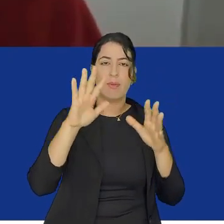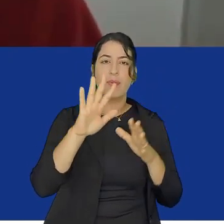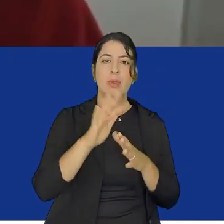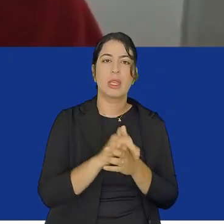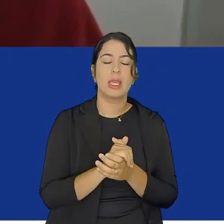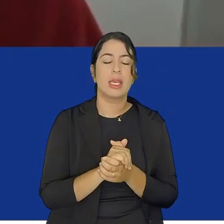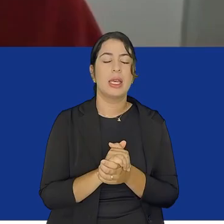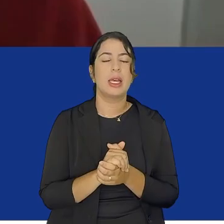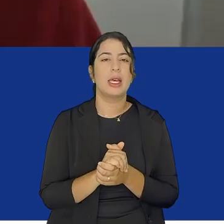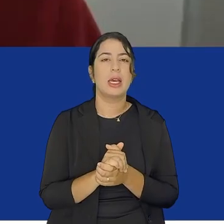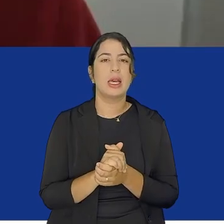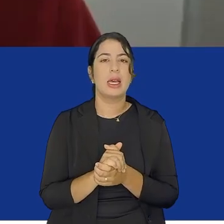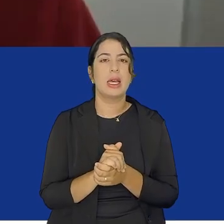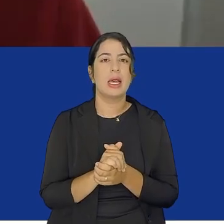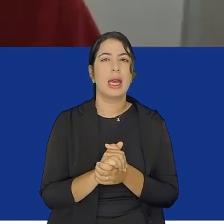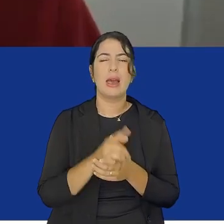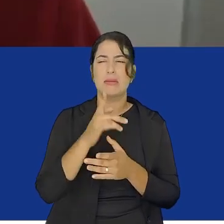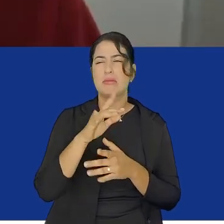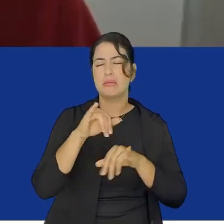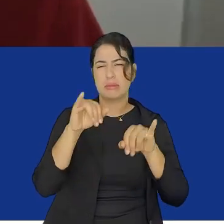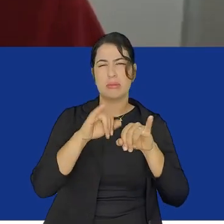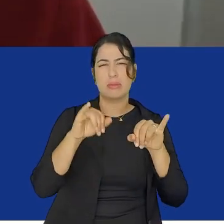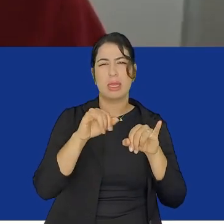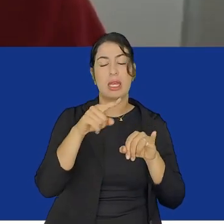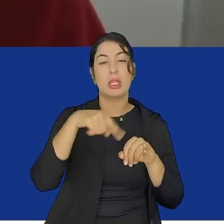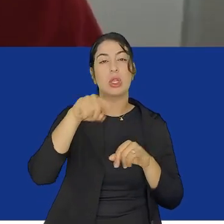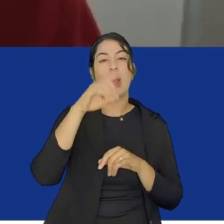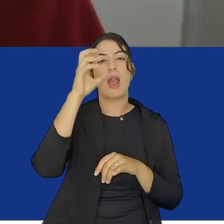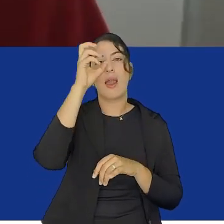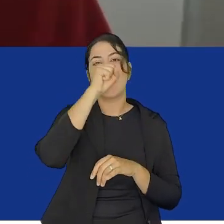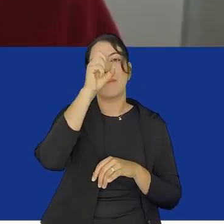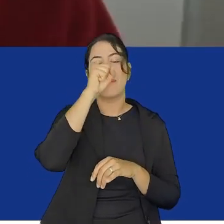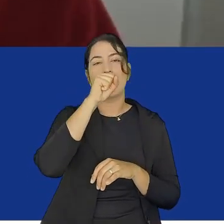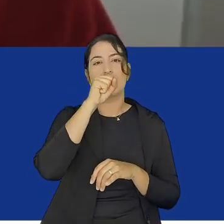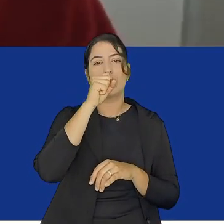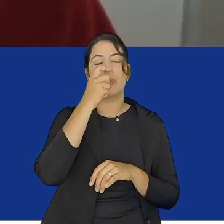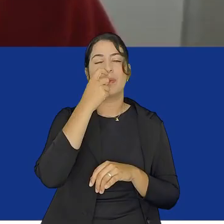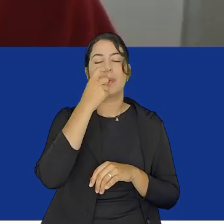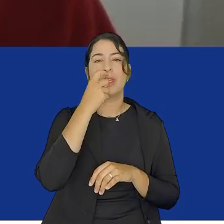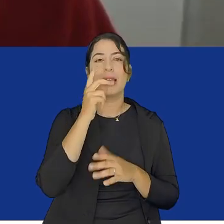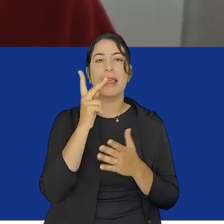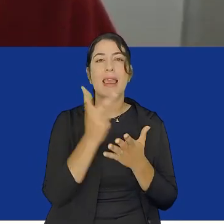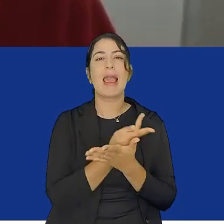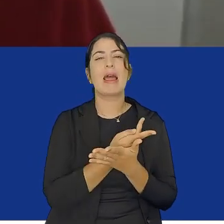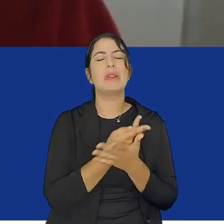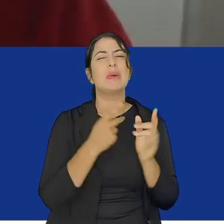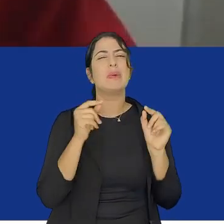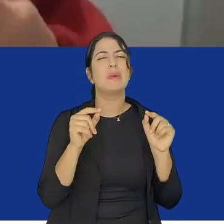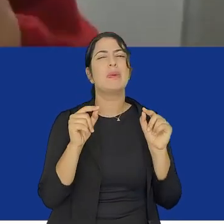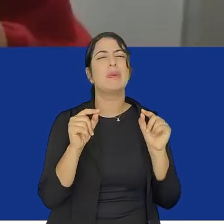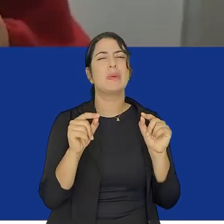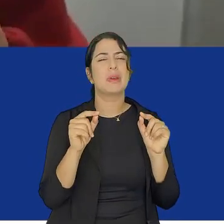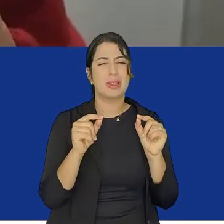que ela explodiu, eles, né, falaram assim, pô, lamento, tá, mas o que a gente aprende com isso? Onde é que a gente errou?